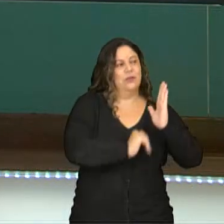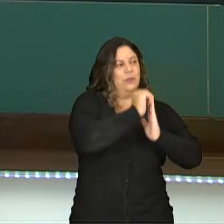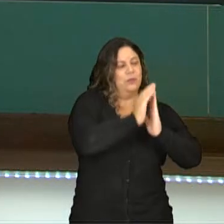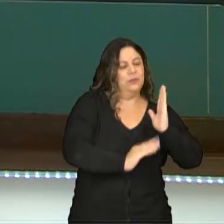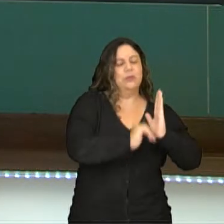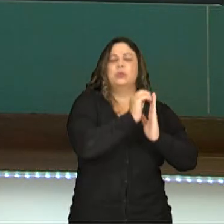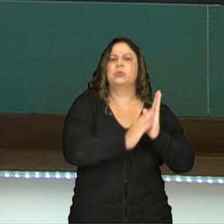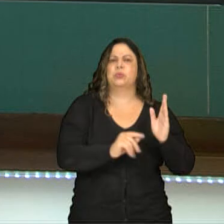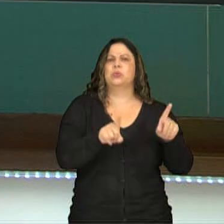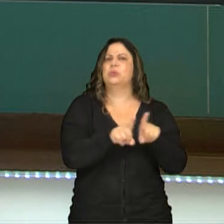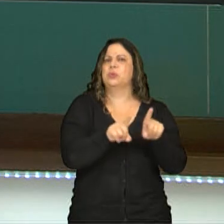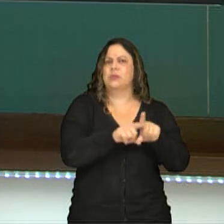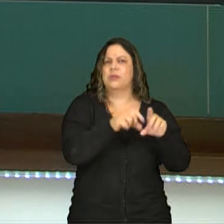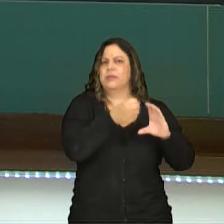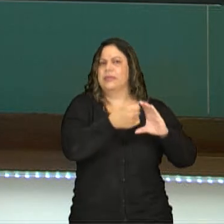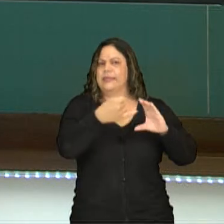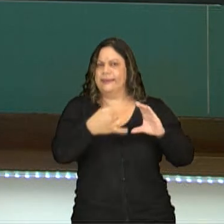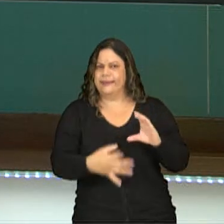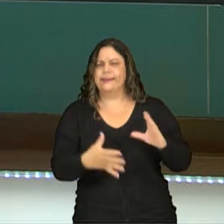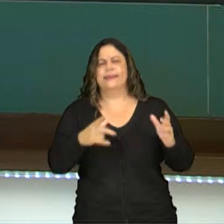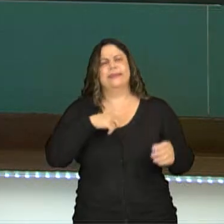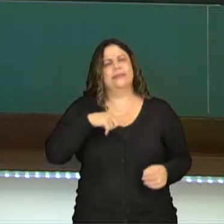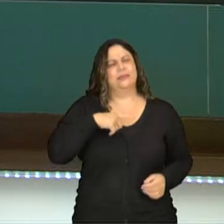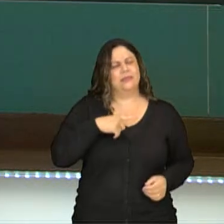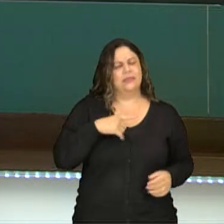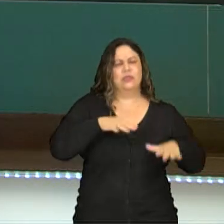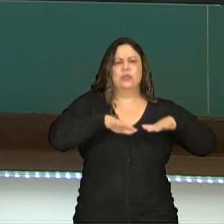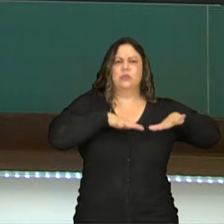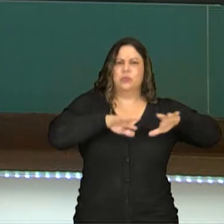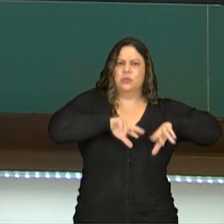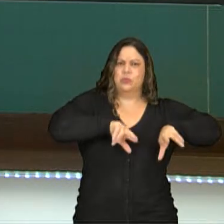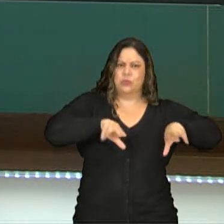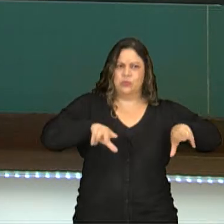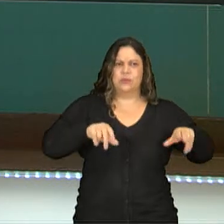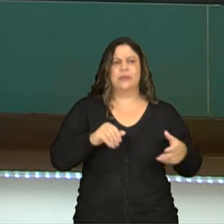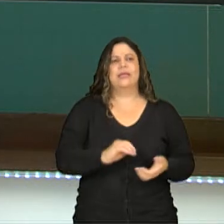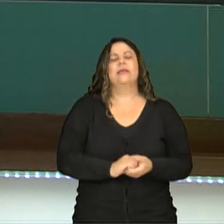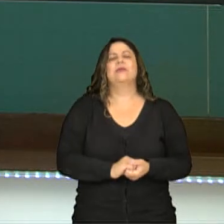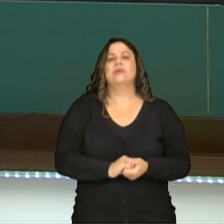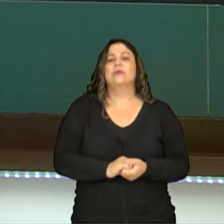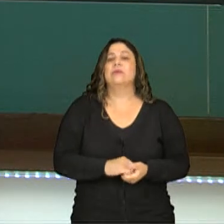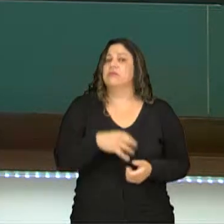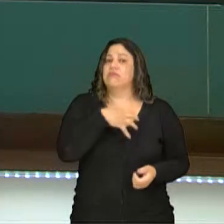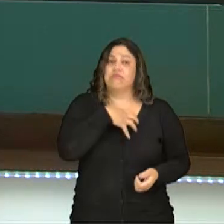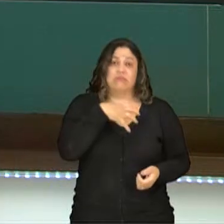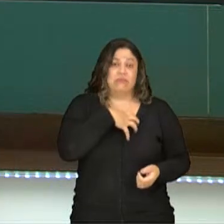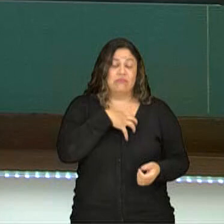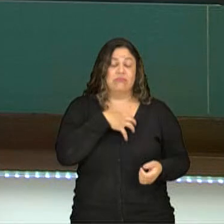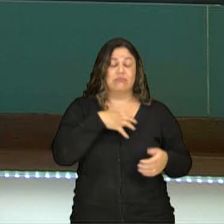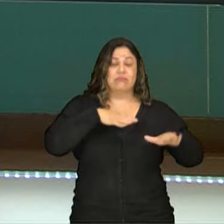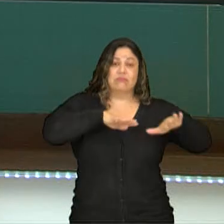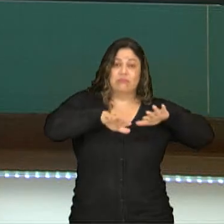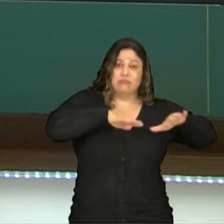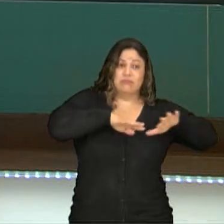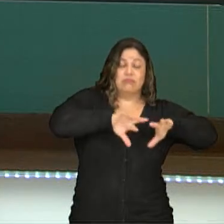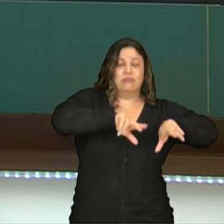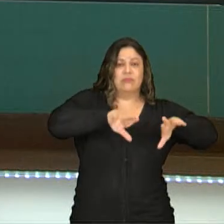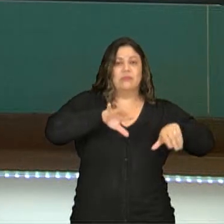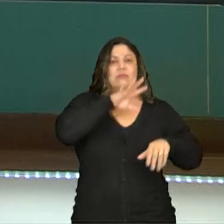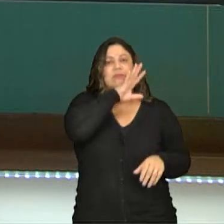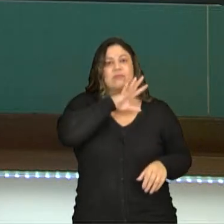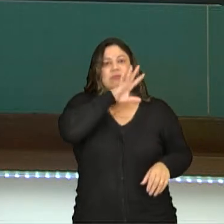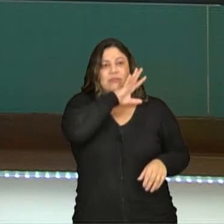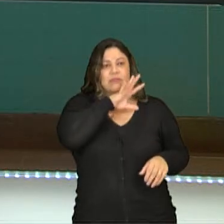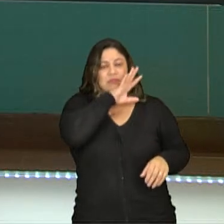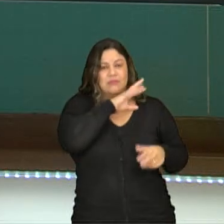também caracterizava que existia movimento nessa época. Então, de alguma forma, eles se movimentavam, e a gente pode ver alguns animais, a gente